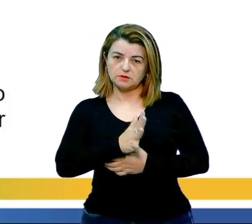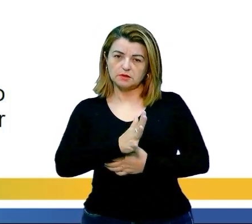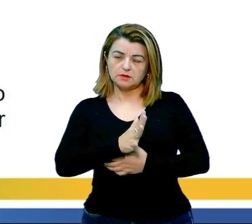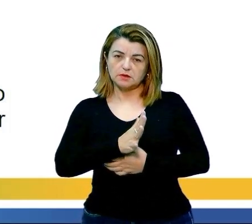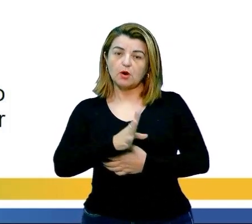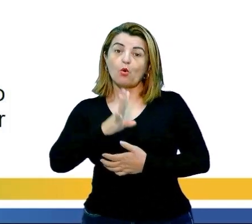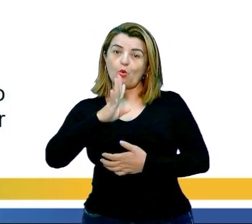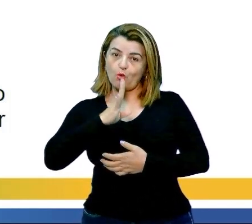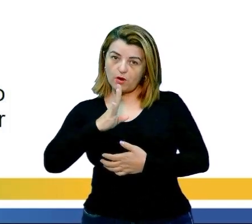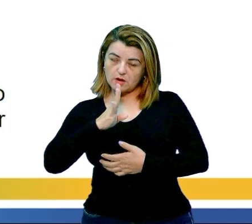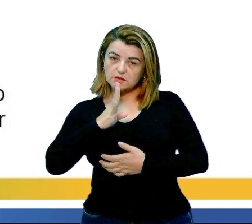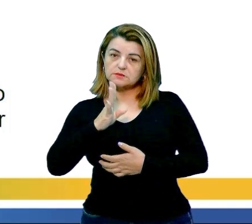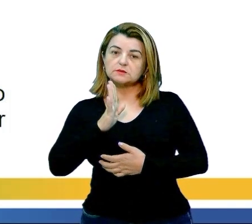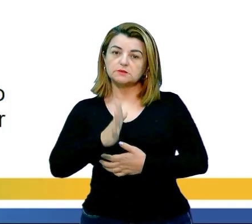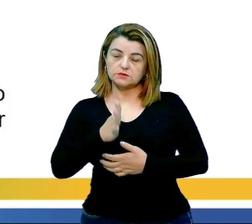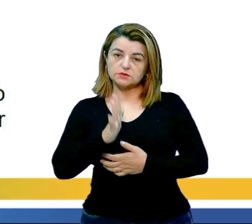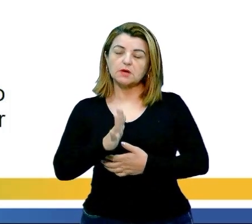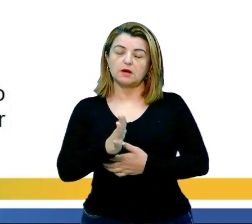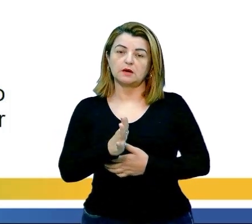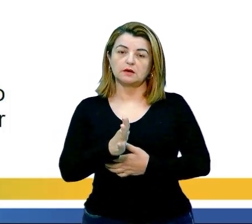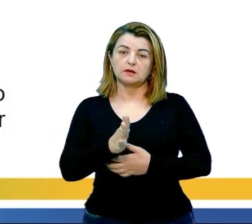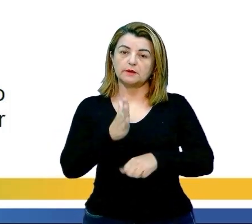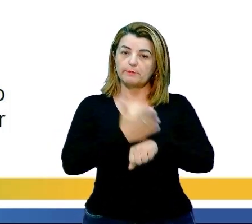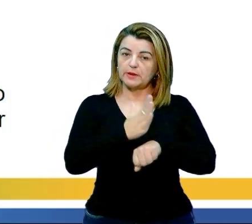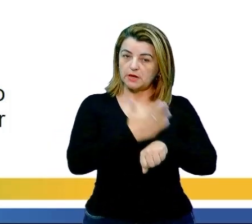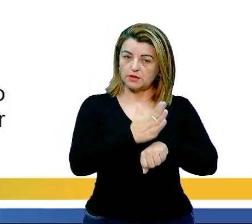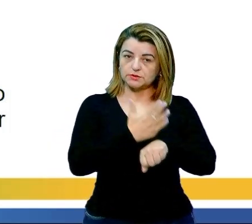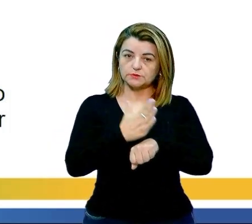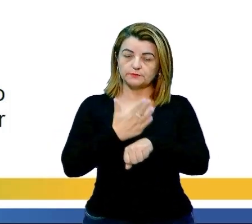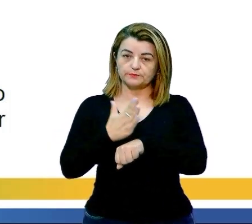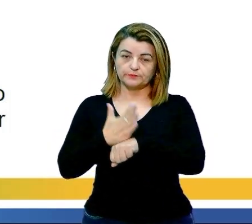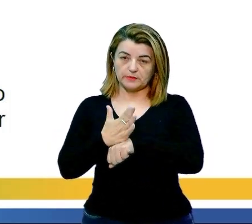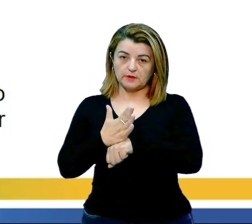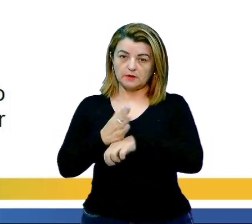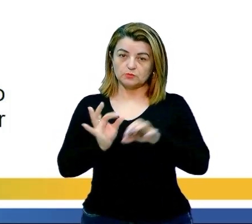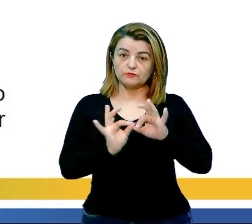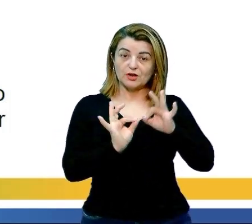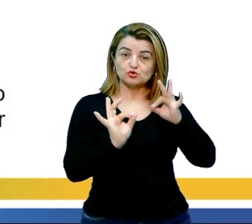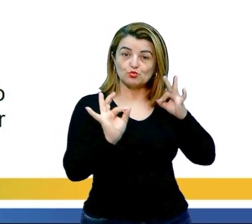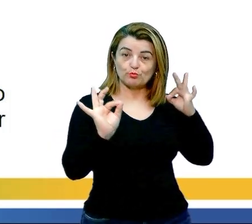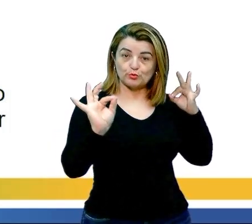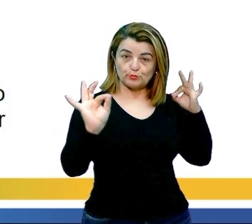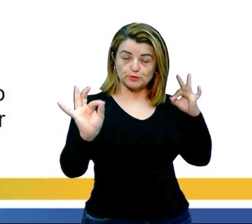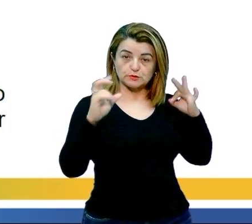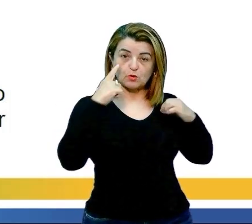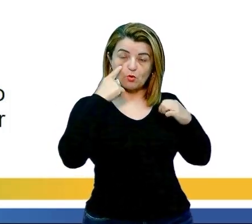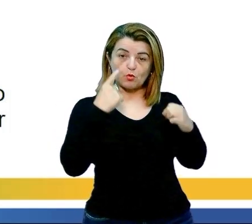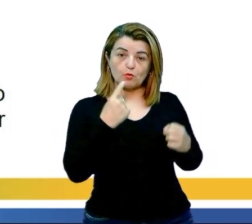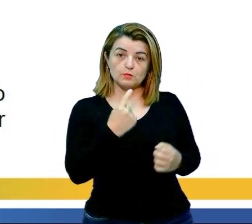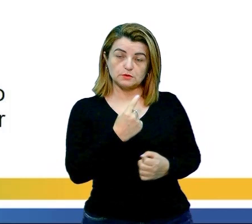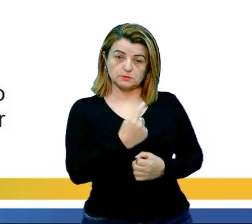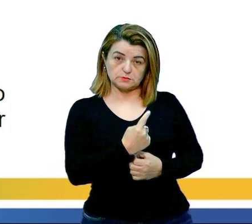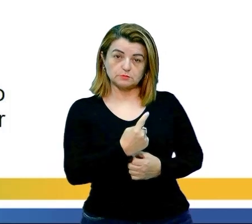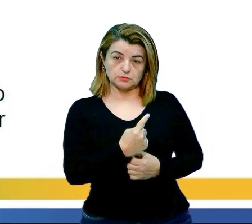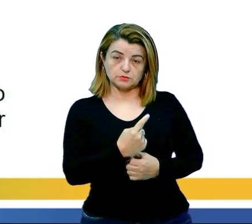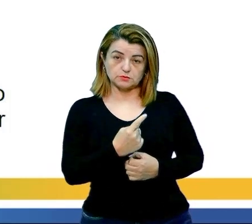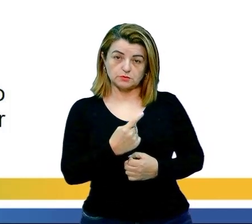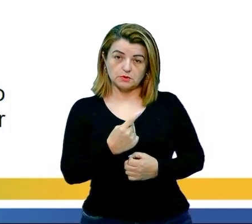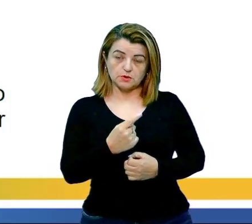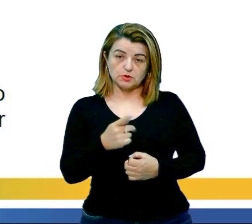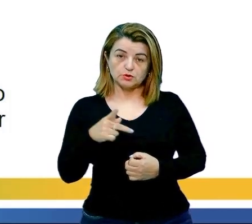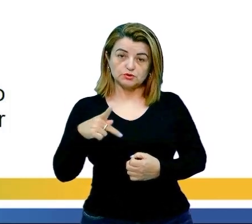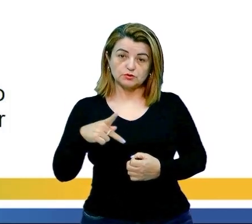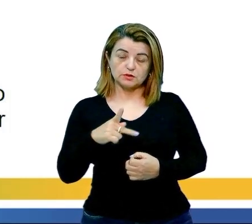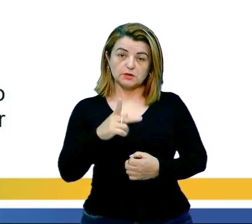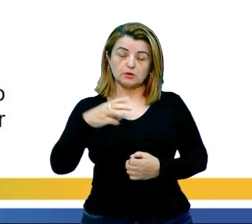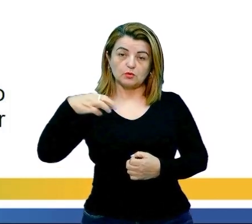muito conhecida em situações. Quando a gente fala de comprimento, nós devemos observar que de quilômetro